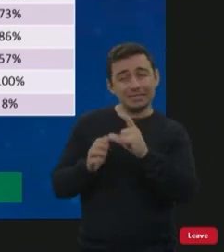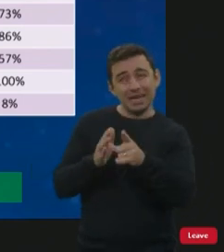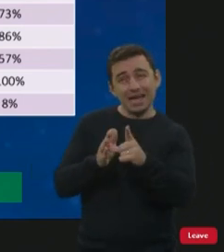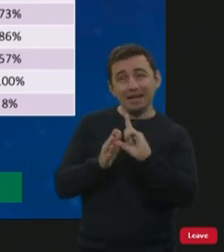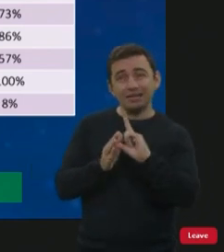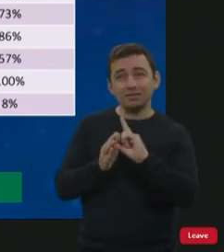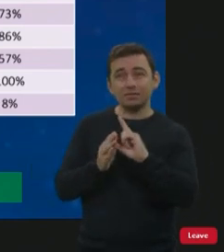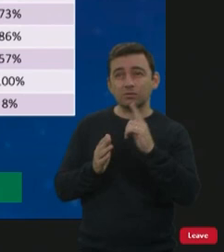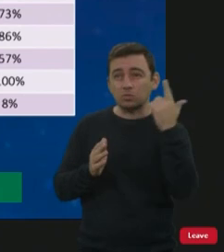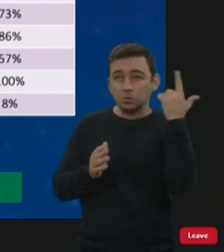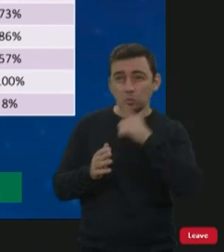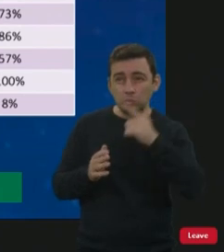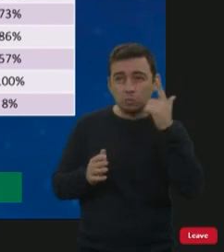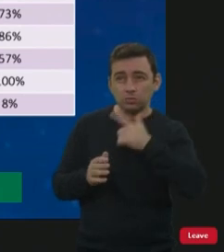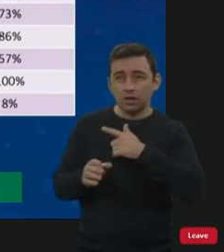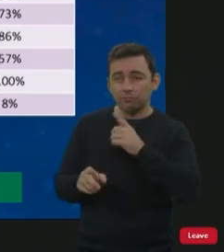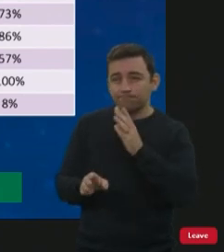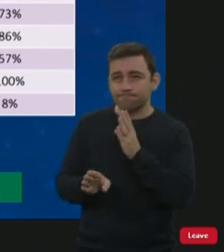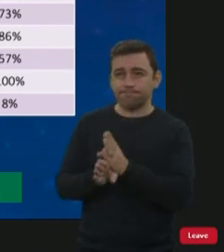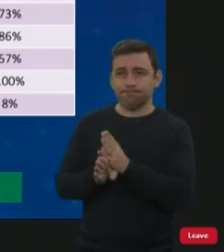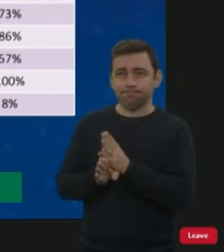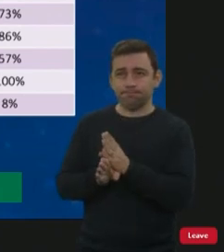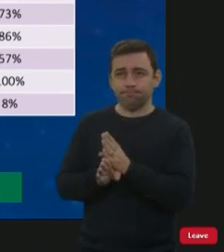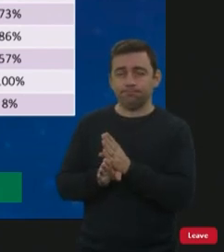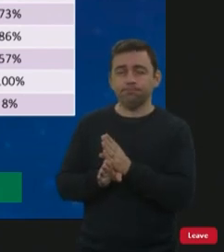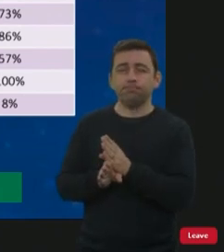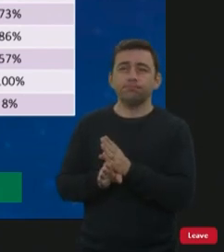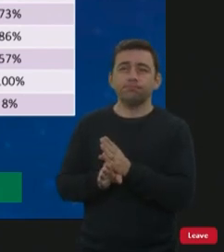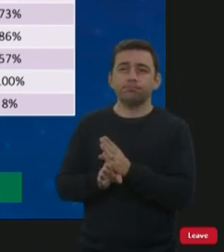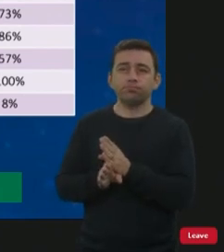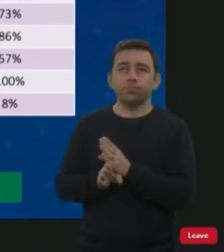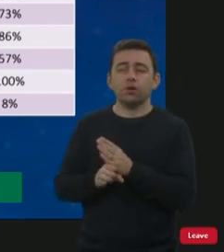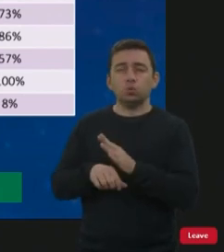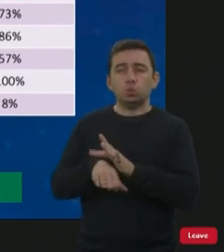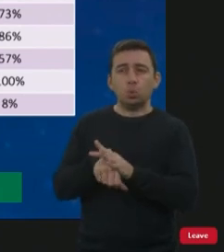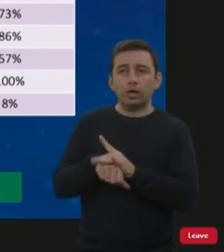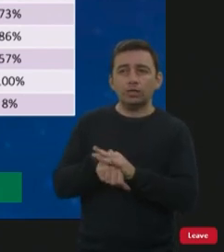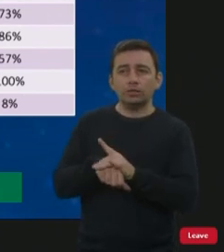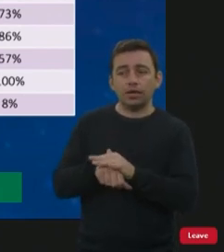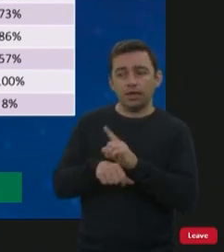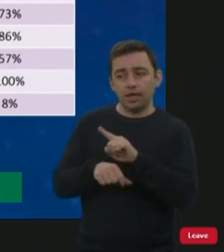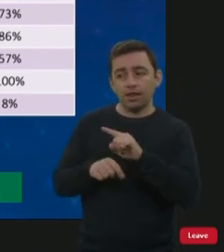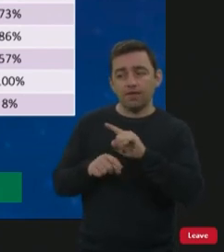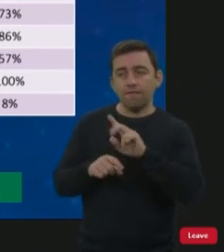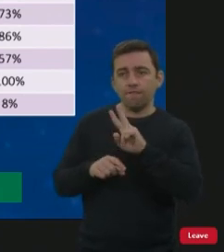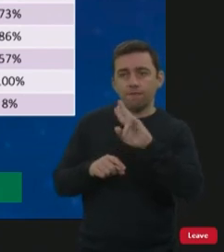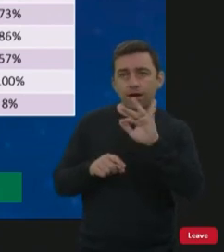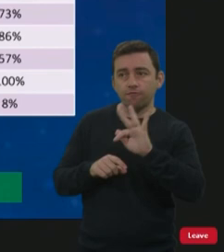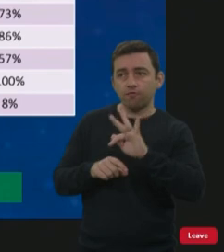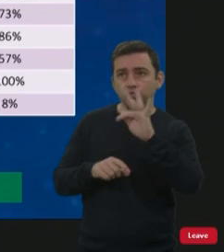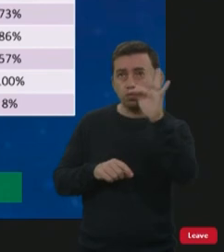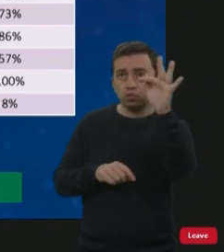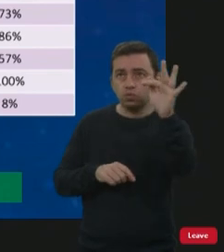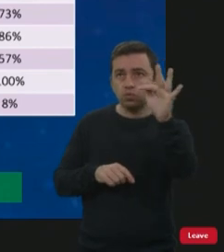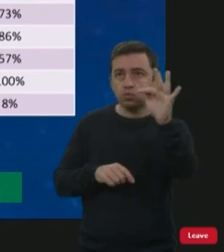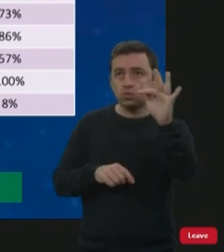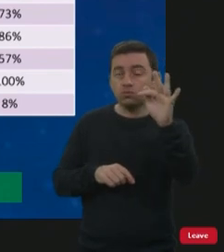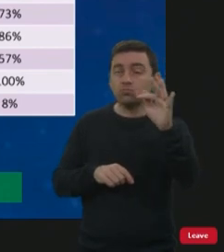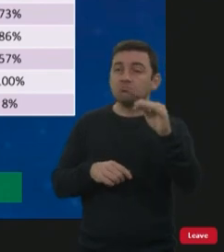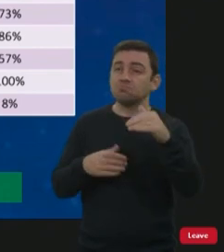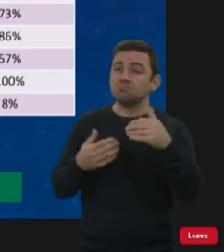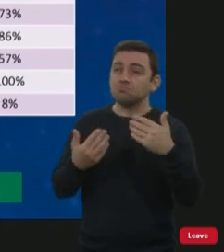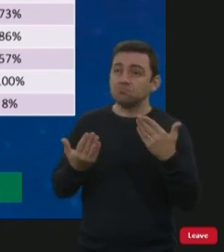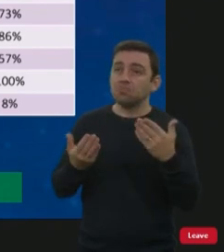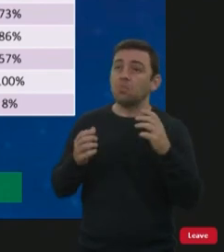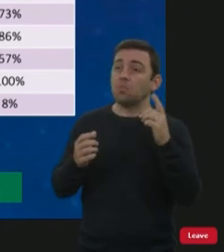diagnosticar esse paciente na triagem neonatal, numa doença que ele só ia ter manifestação lá para frente, a